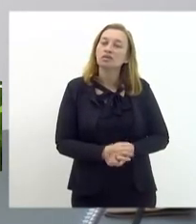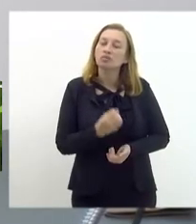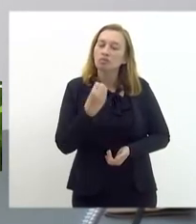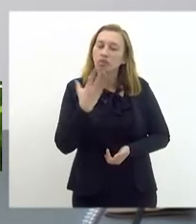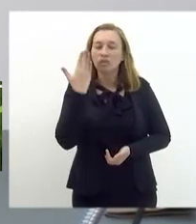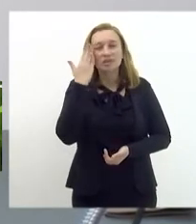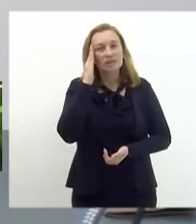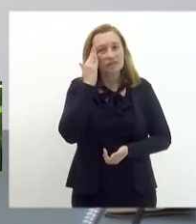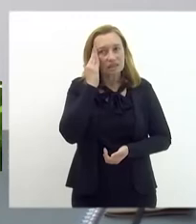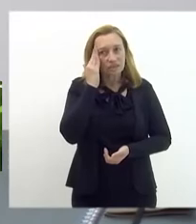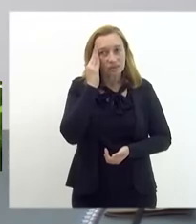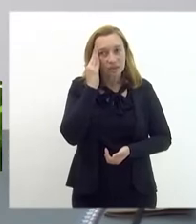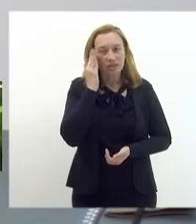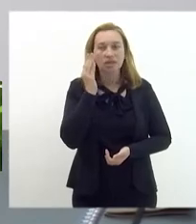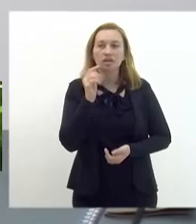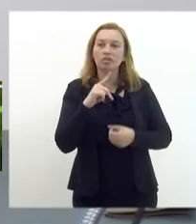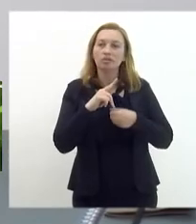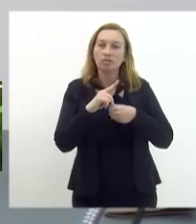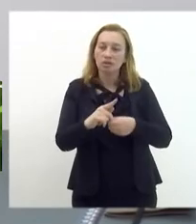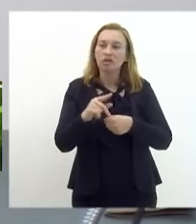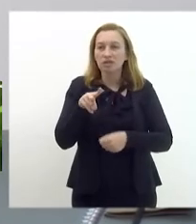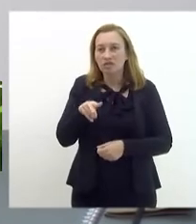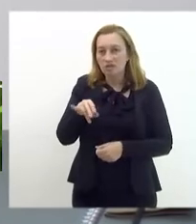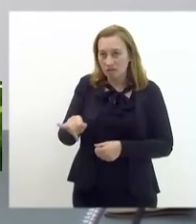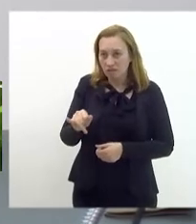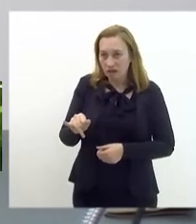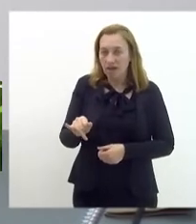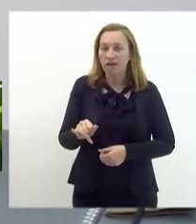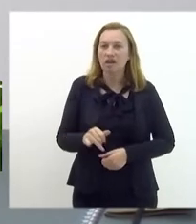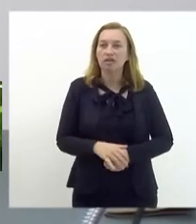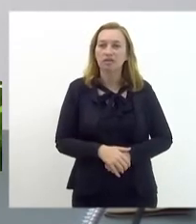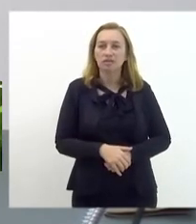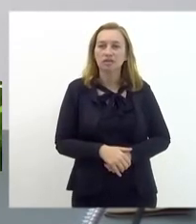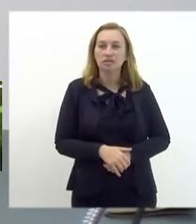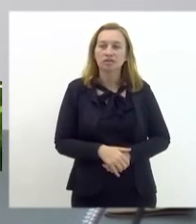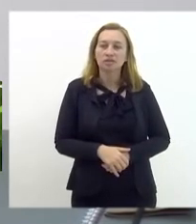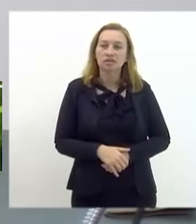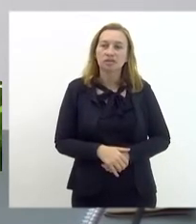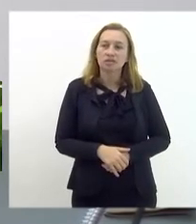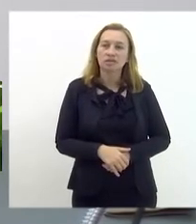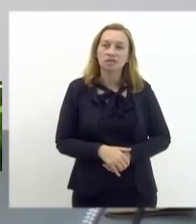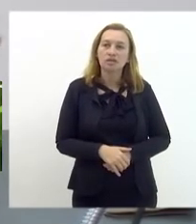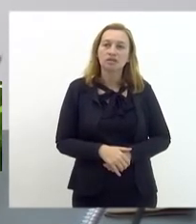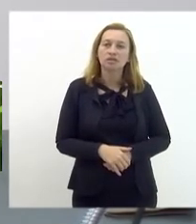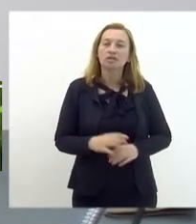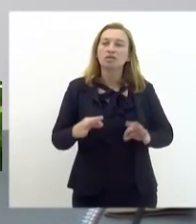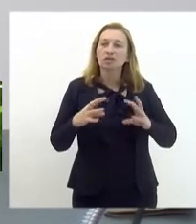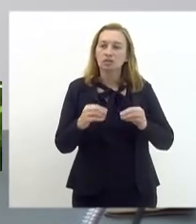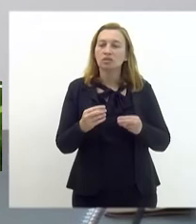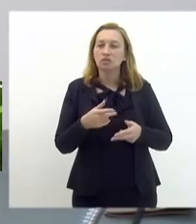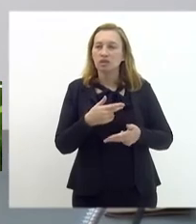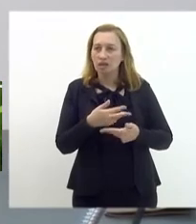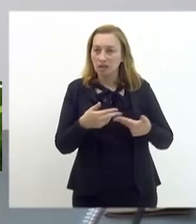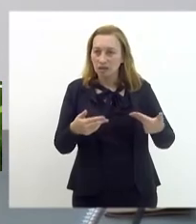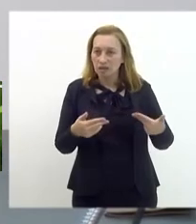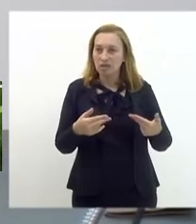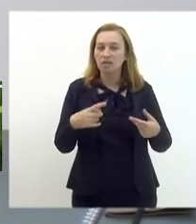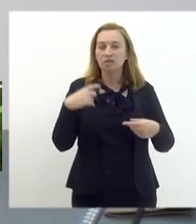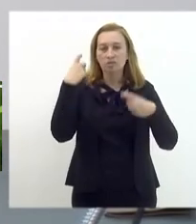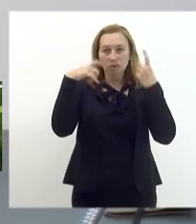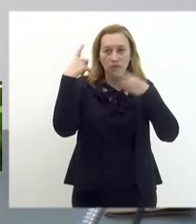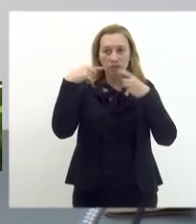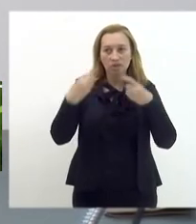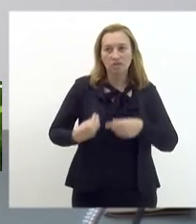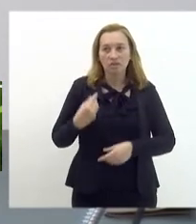bom entendimento que a Procuradoria vai trazer para passar longe de todas essas preocupações que foram trazidas